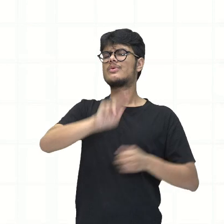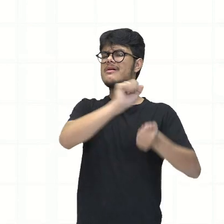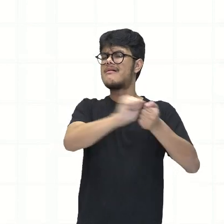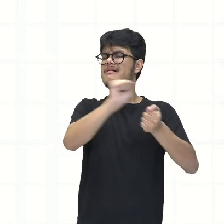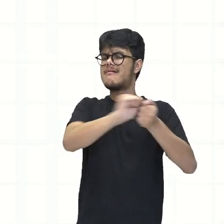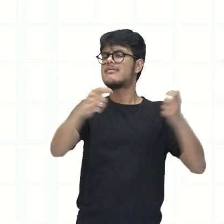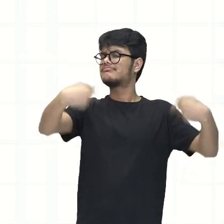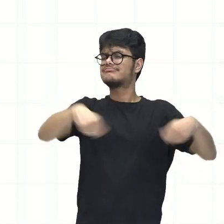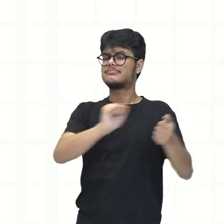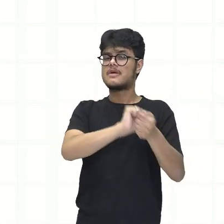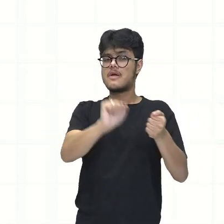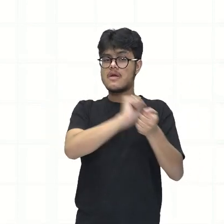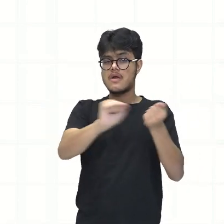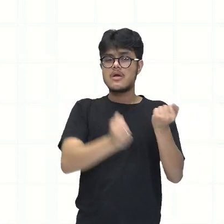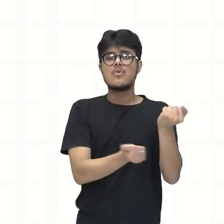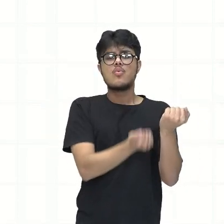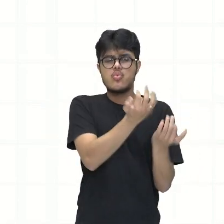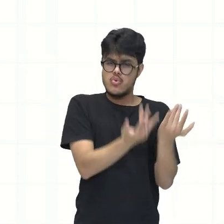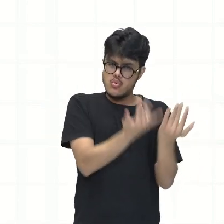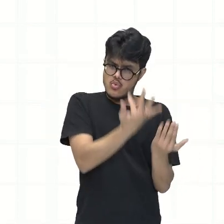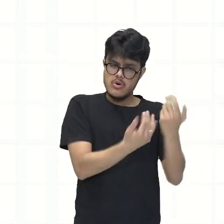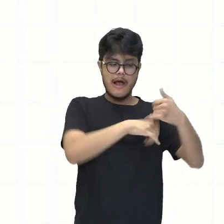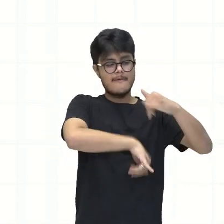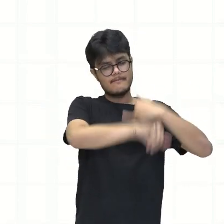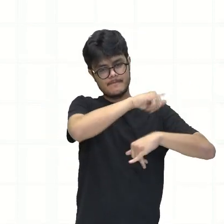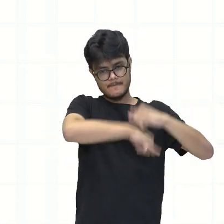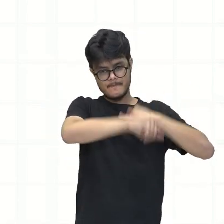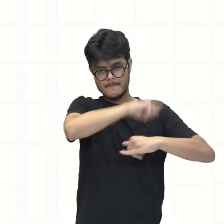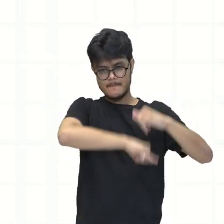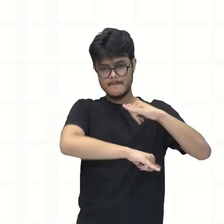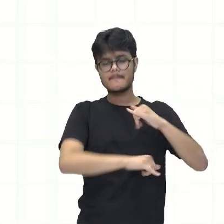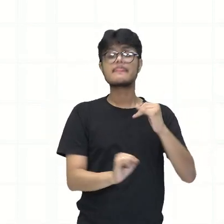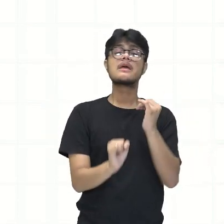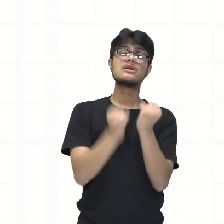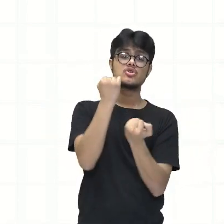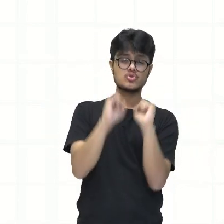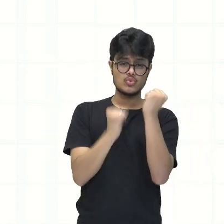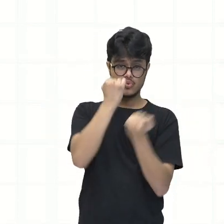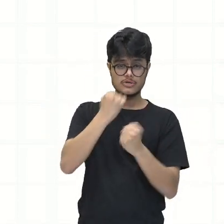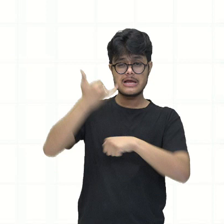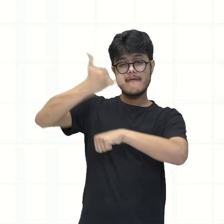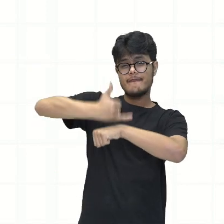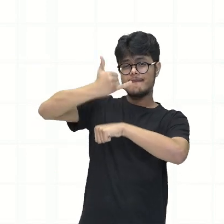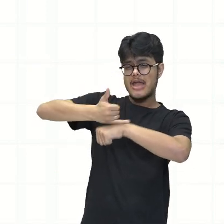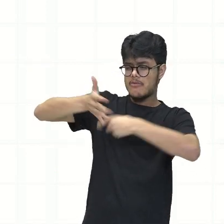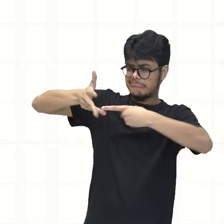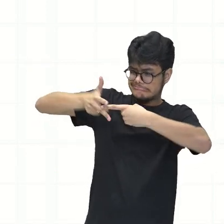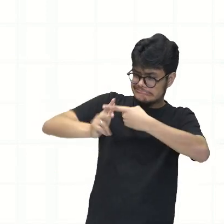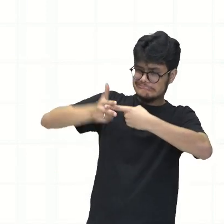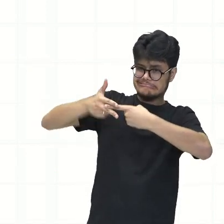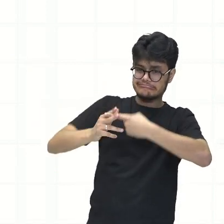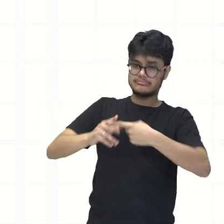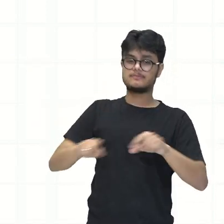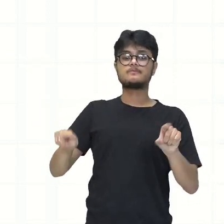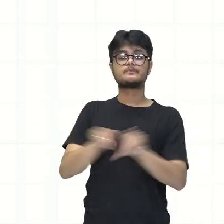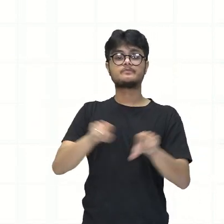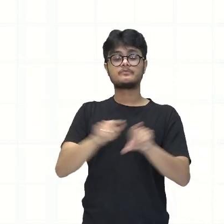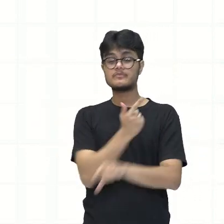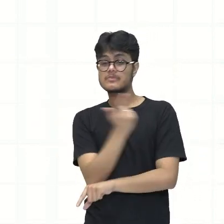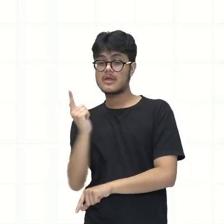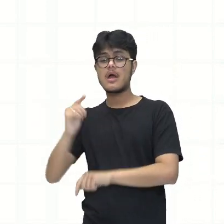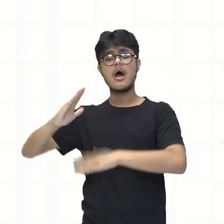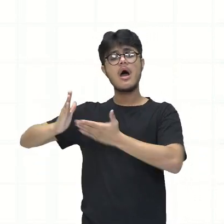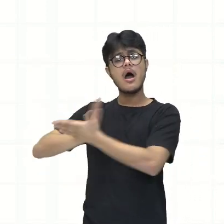do carvão? Geração de energia, indústria siderúrgica e também na produção de